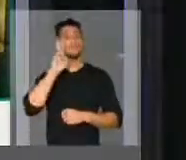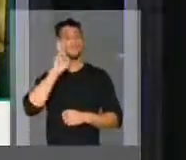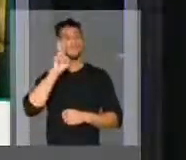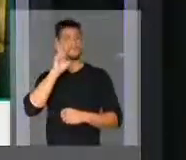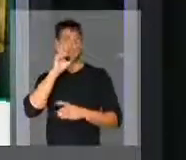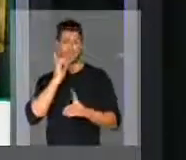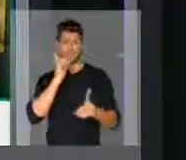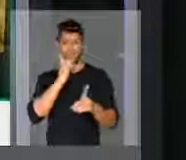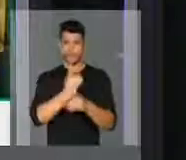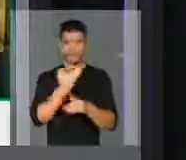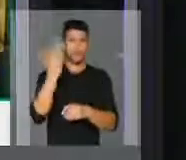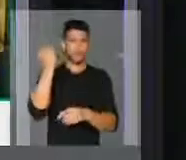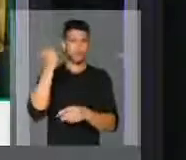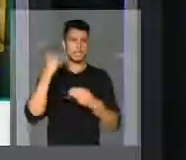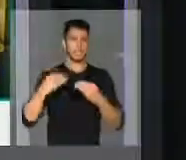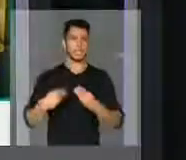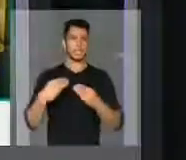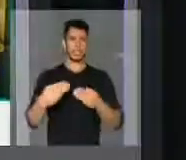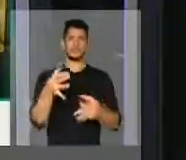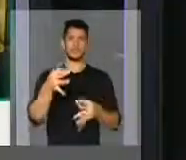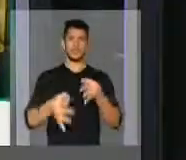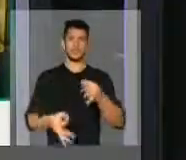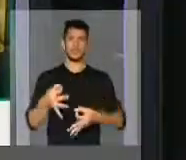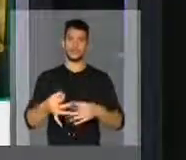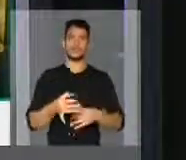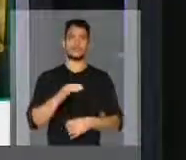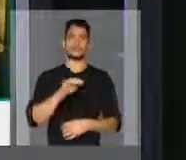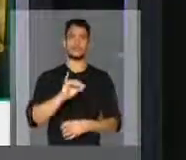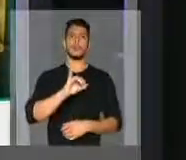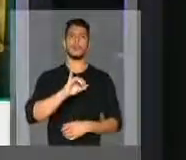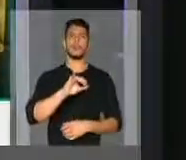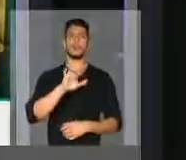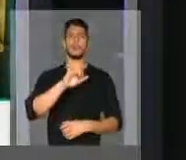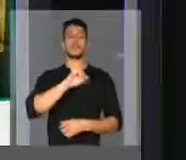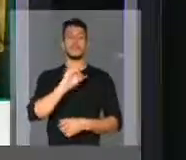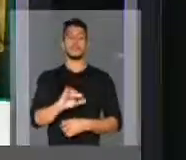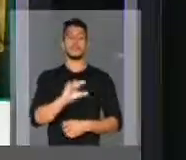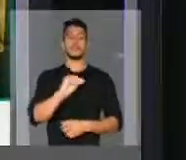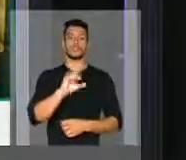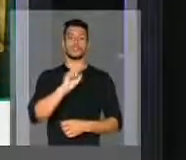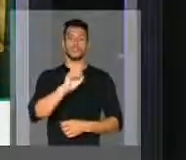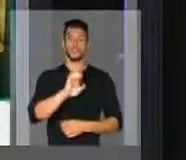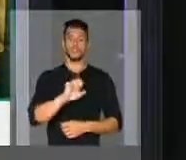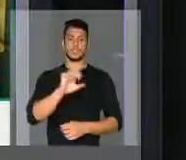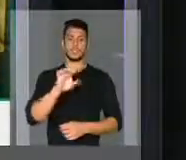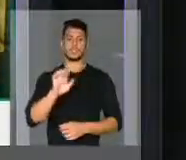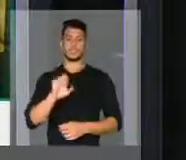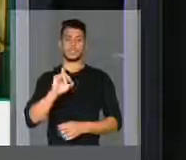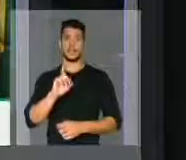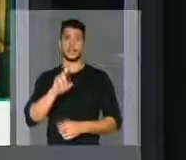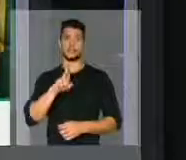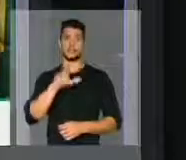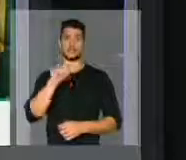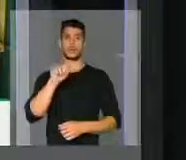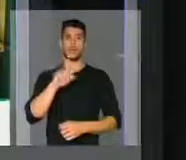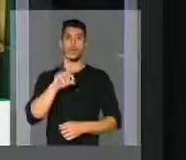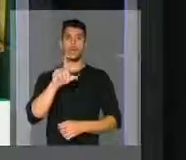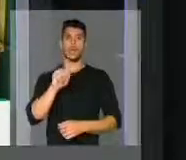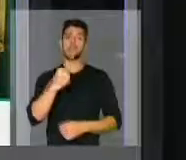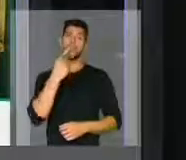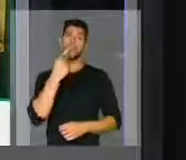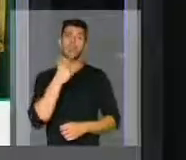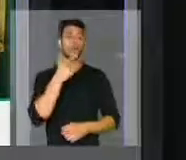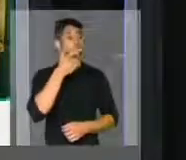encontrei com o então ministro da Justiça, José Eduardo Cardoso, e ele disse: vocês ganharam, mas não vão